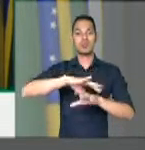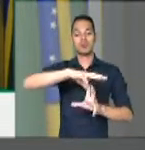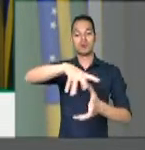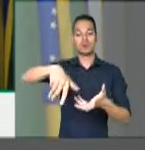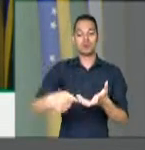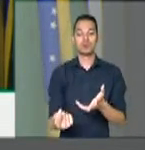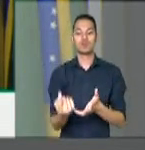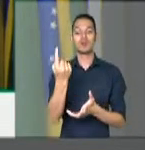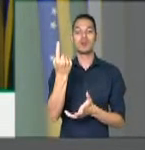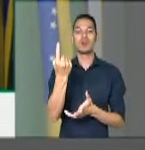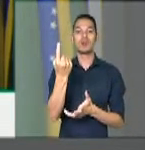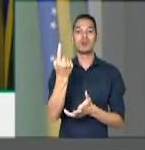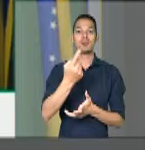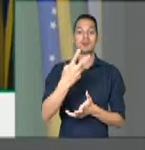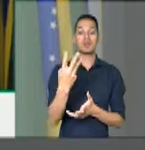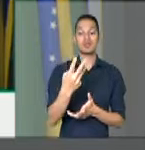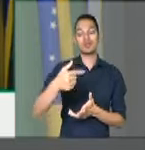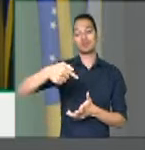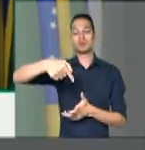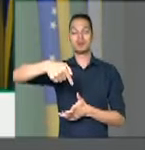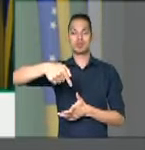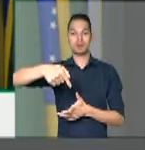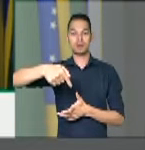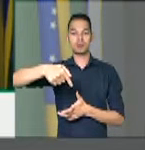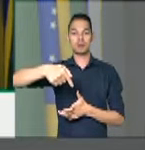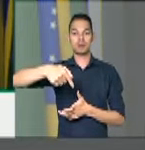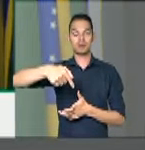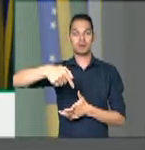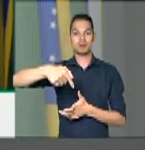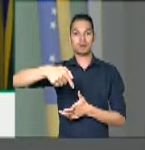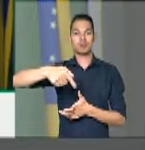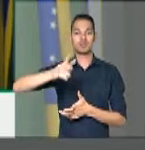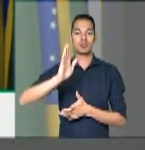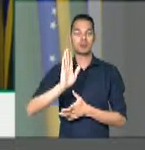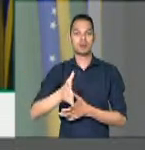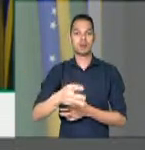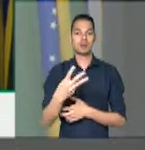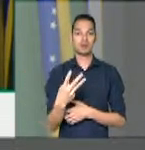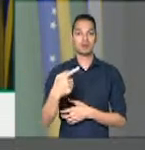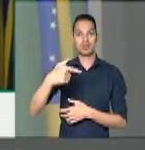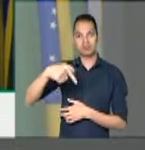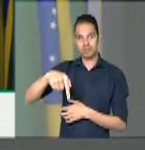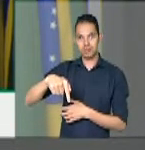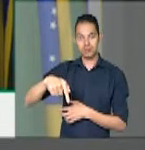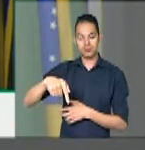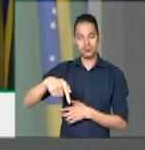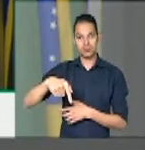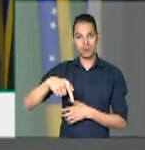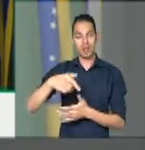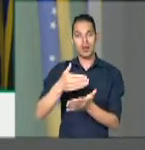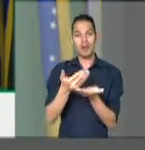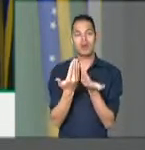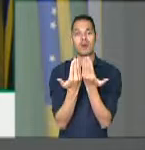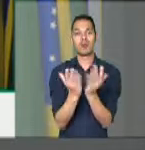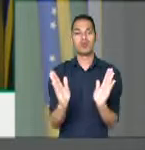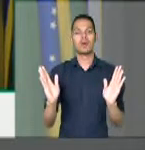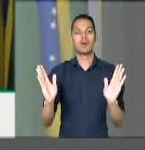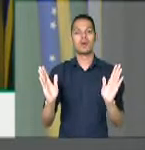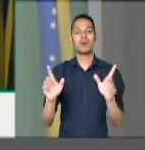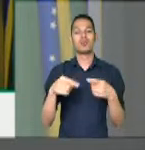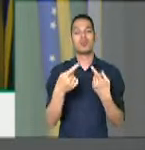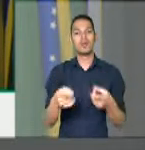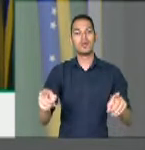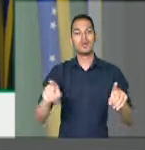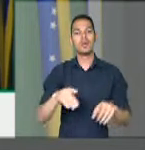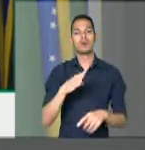E já chegou a sua 37ª edição, e que a abertura vai ser com o musical